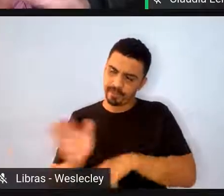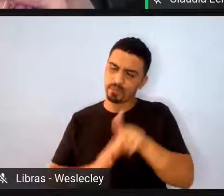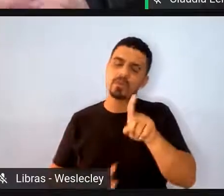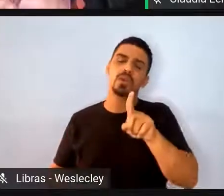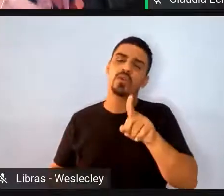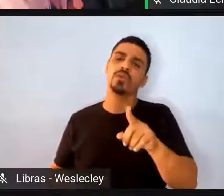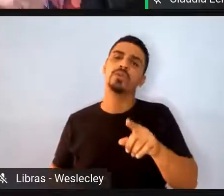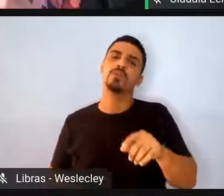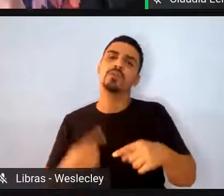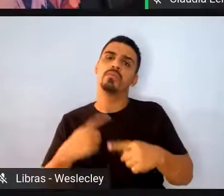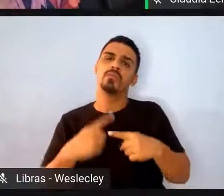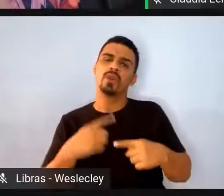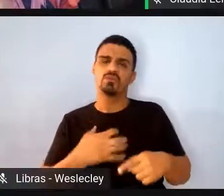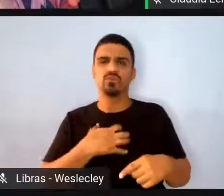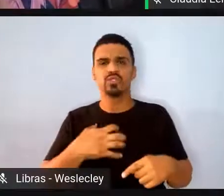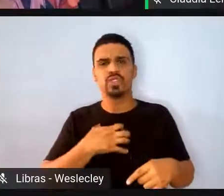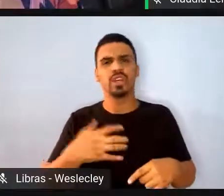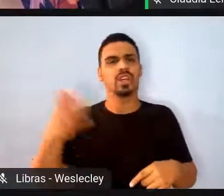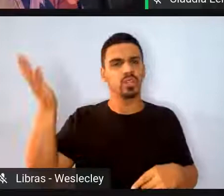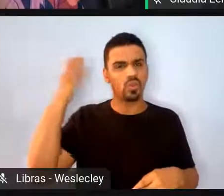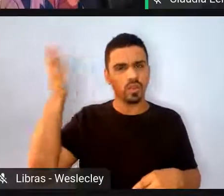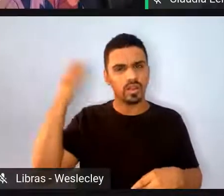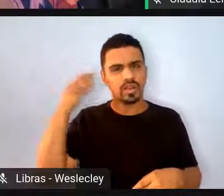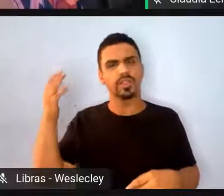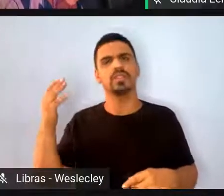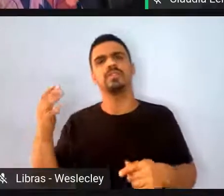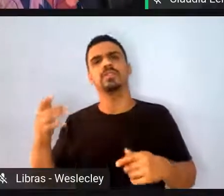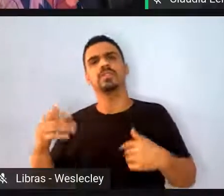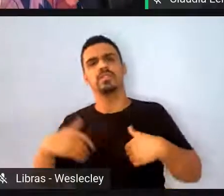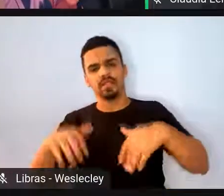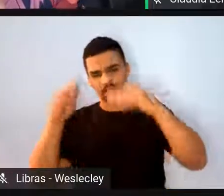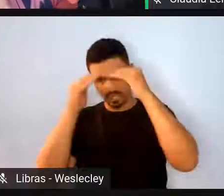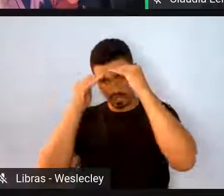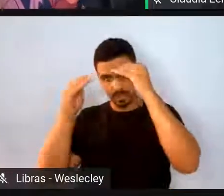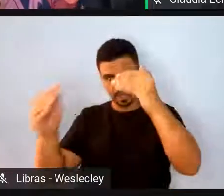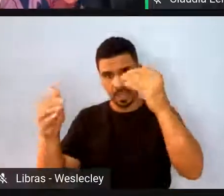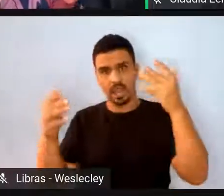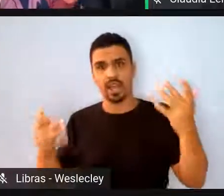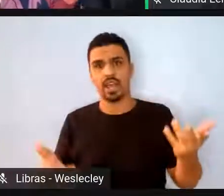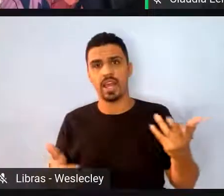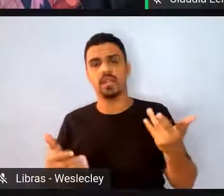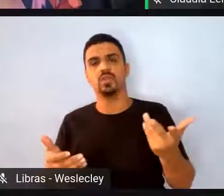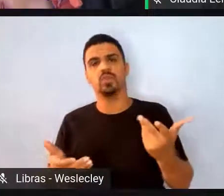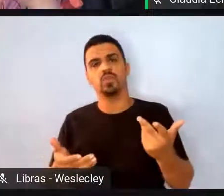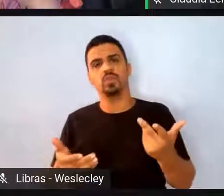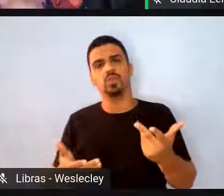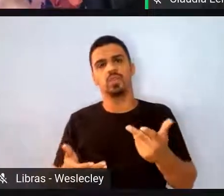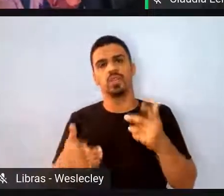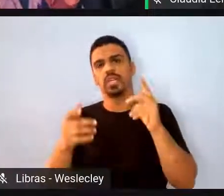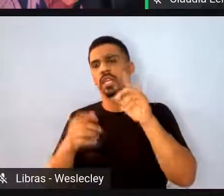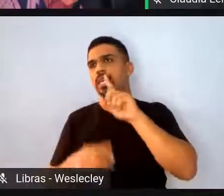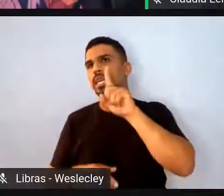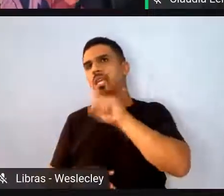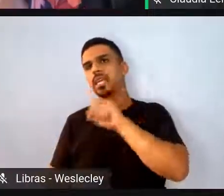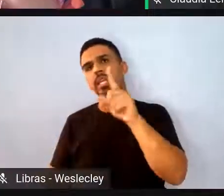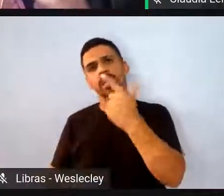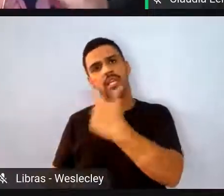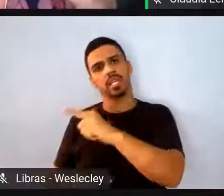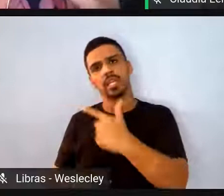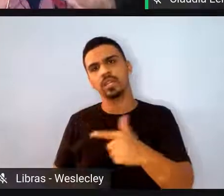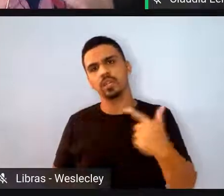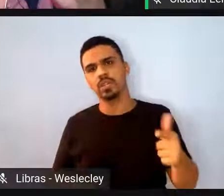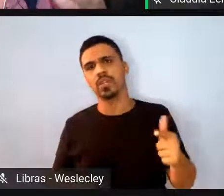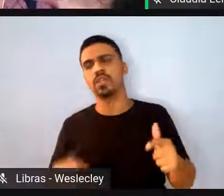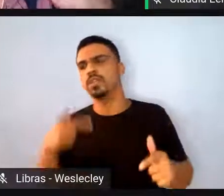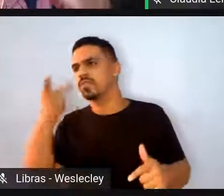por causa do ritual, lembra que eu falei ao longo, que é muito respeitado esse ritual, e que não se fala em cima de falas,